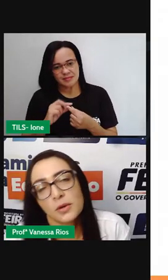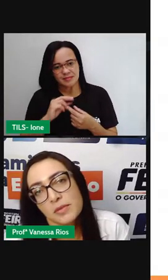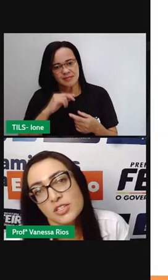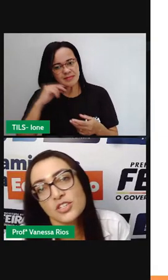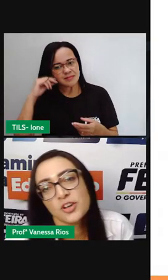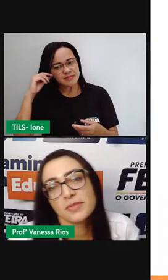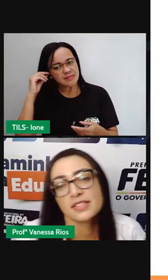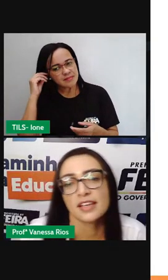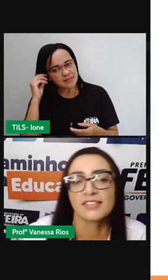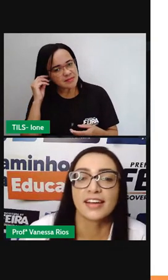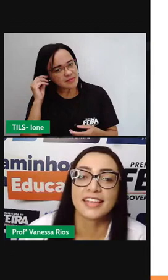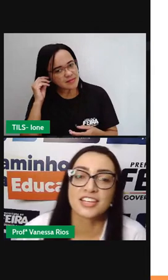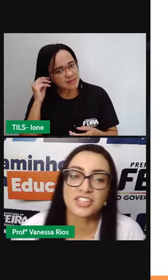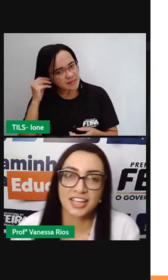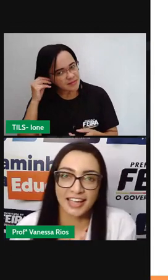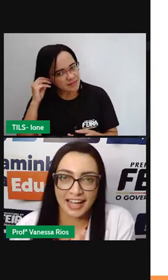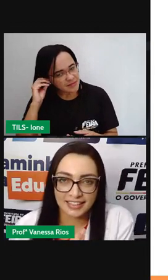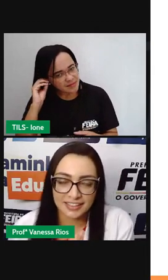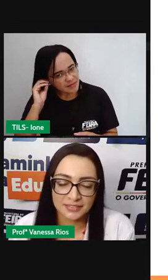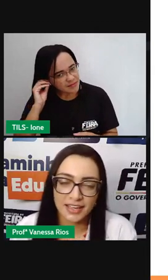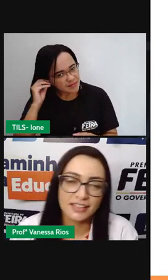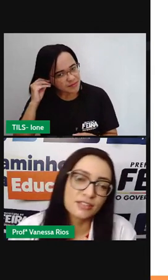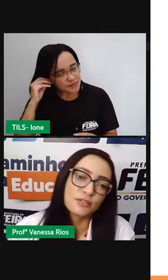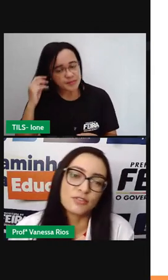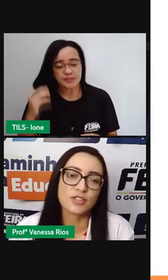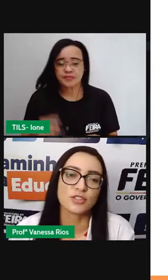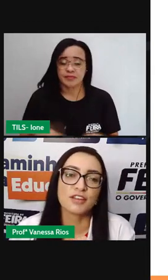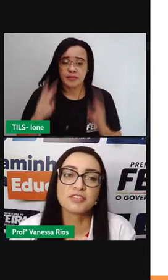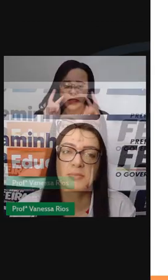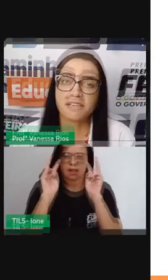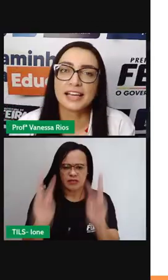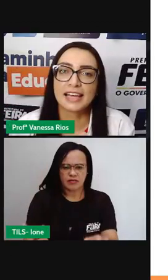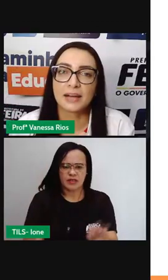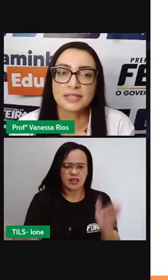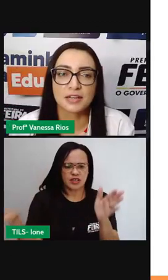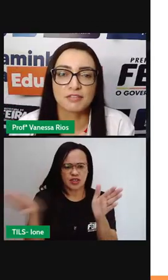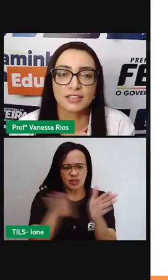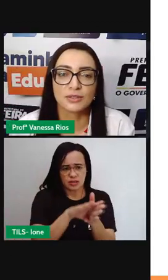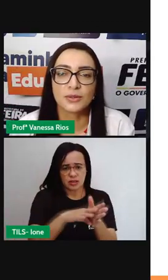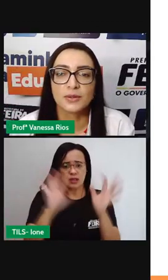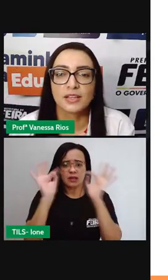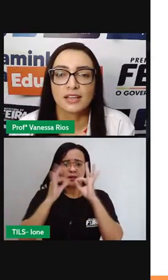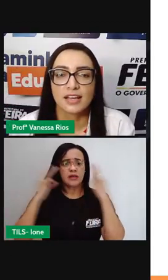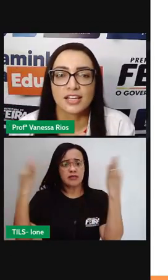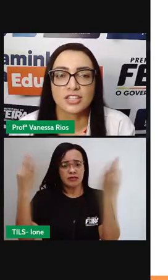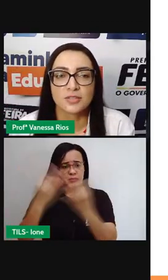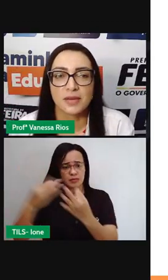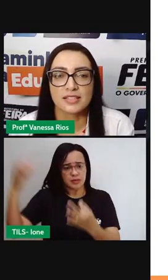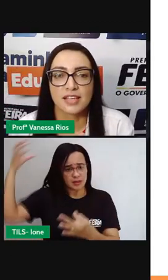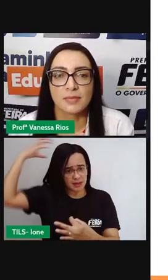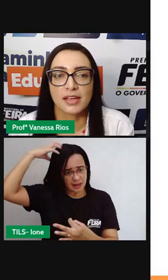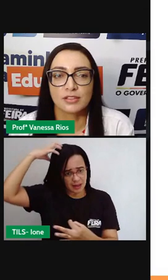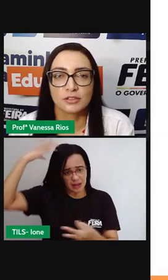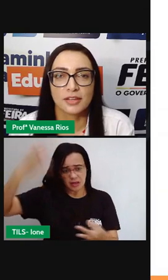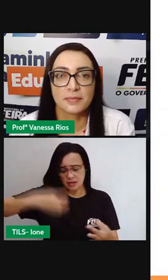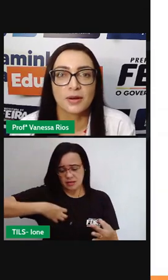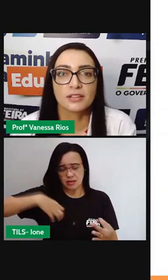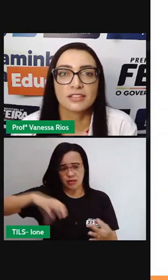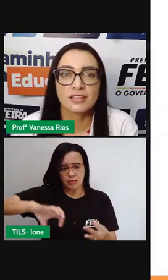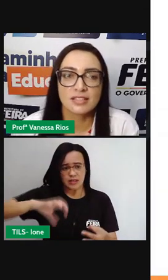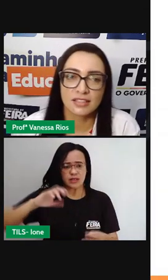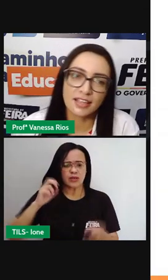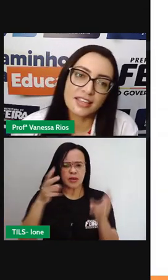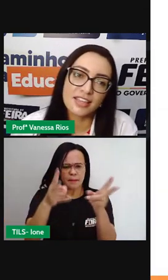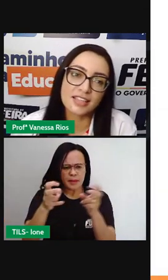Então, quando a gente observa aí a chegada, não é? No vídeo da família real em Salvador, a gente percebe aí toda a